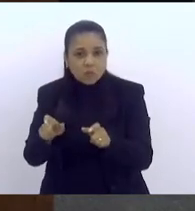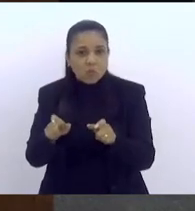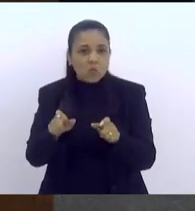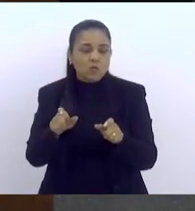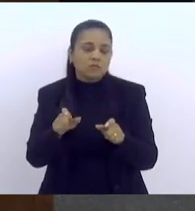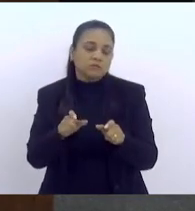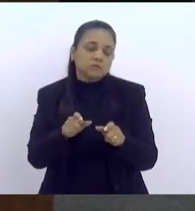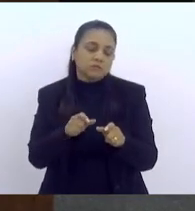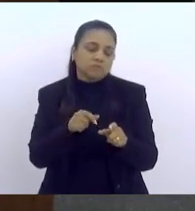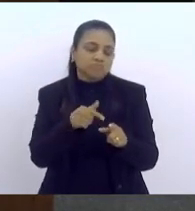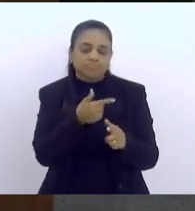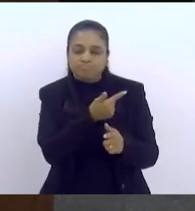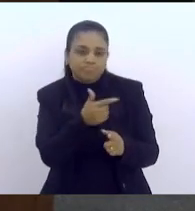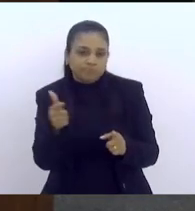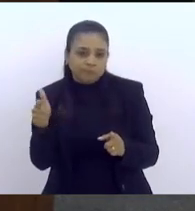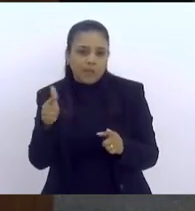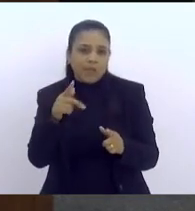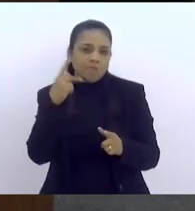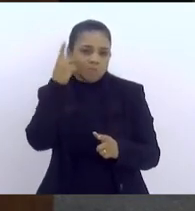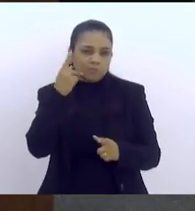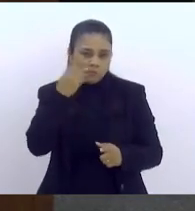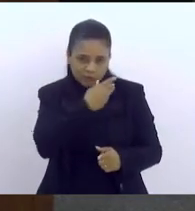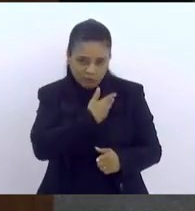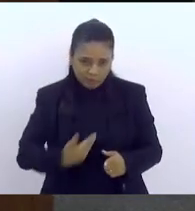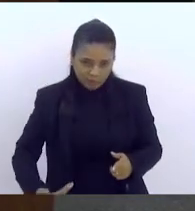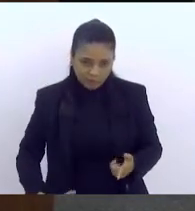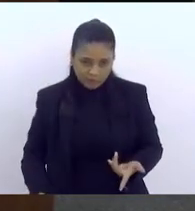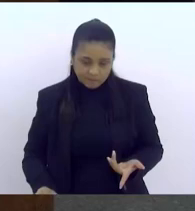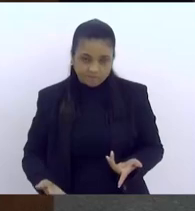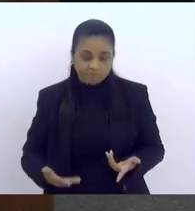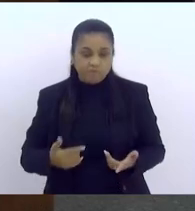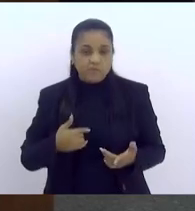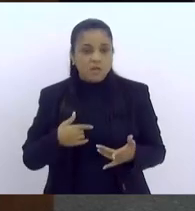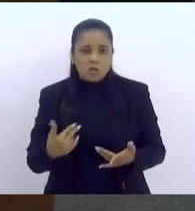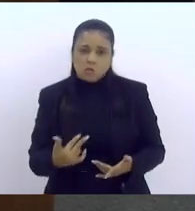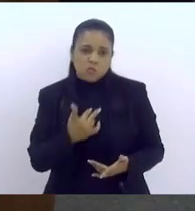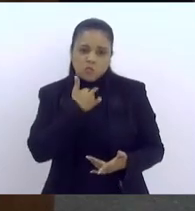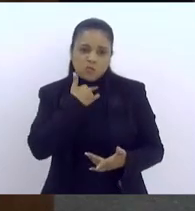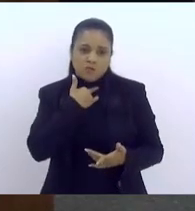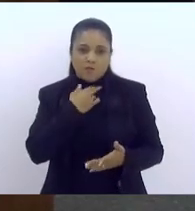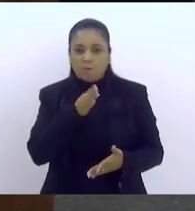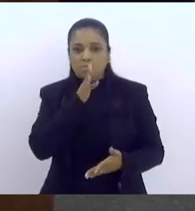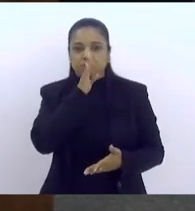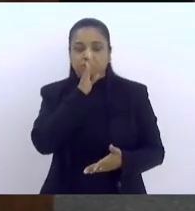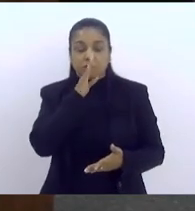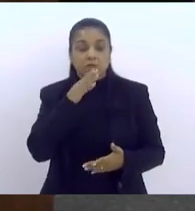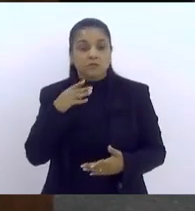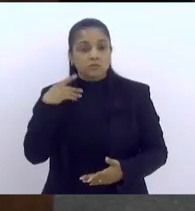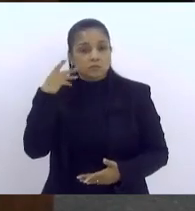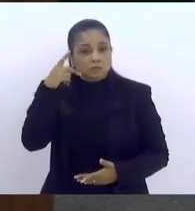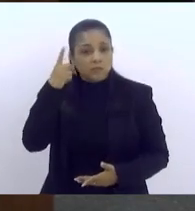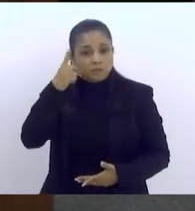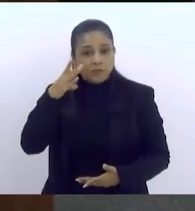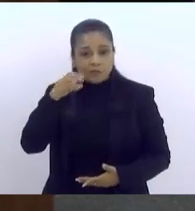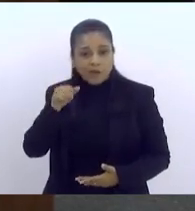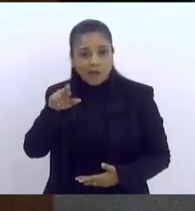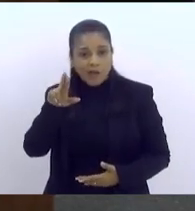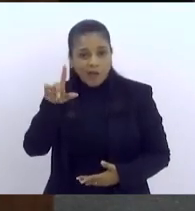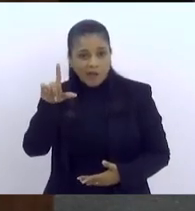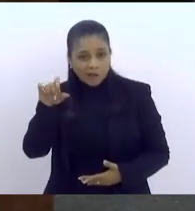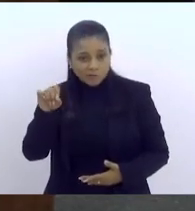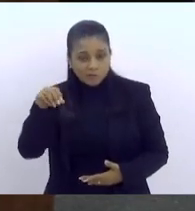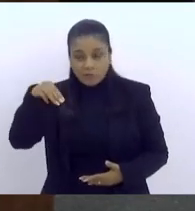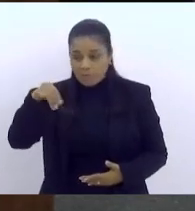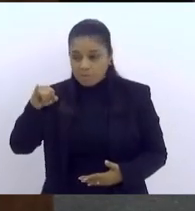políticas públicas. E eu não poderia deixar aqui de falar do deputado Carlos Mink, que desde muito